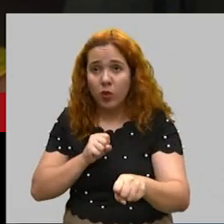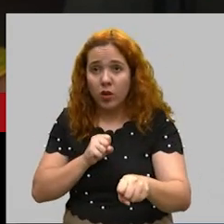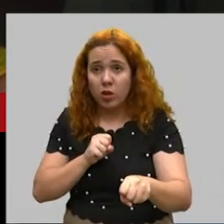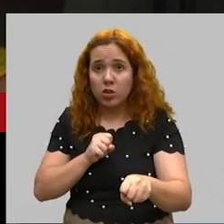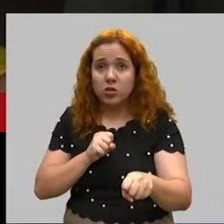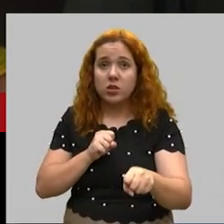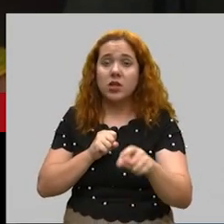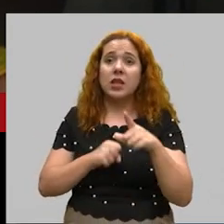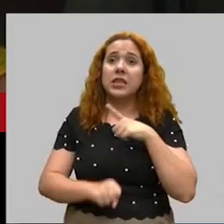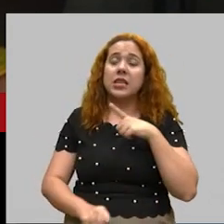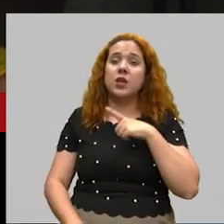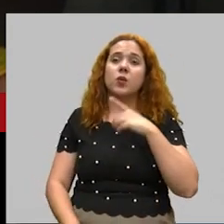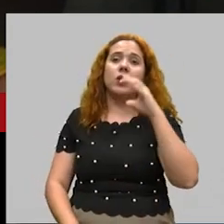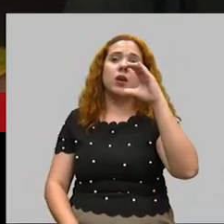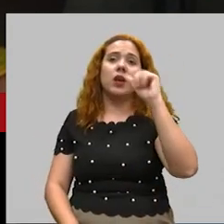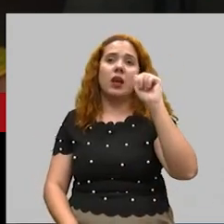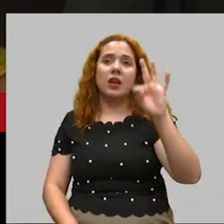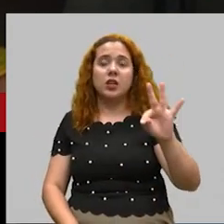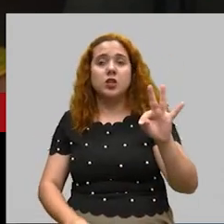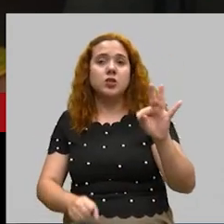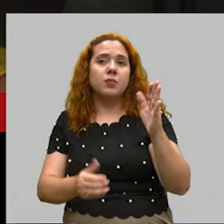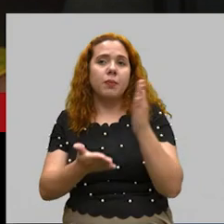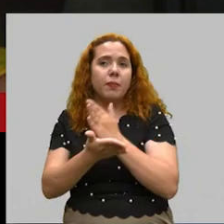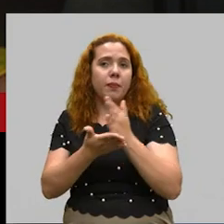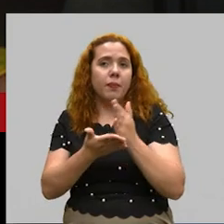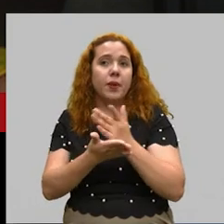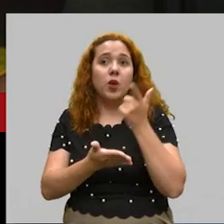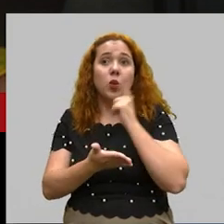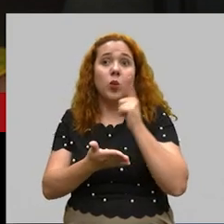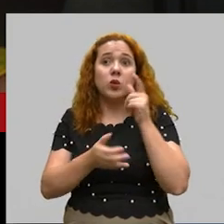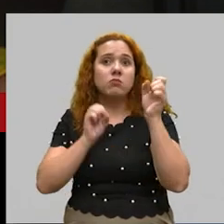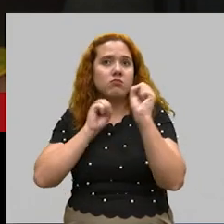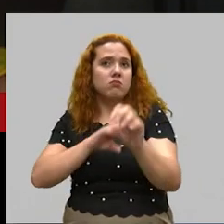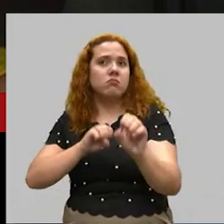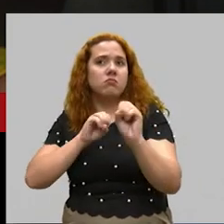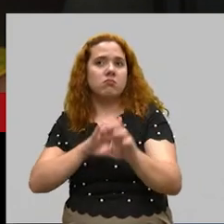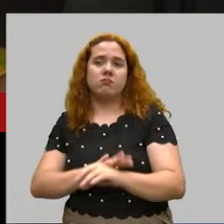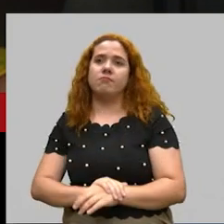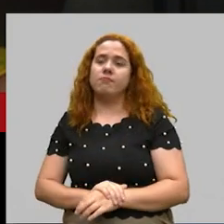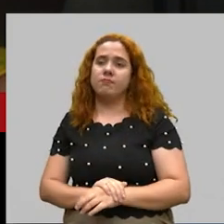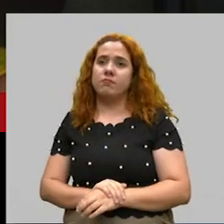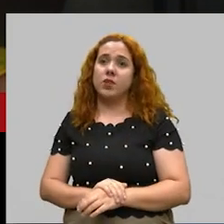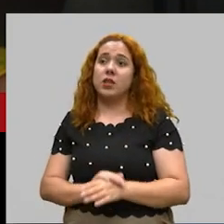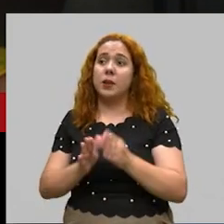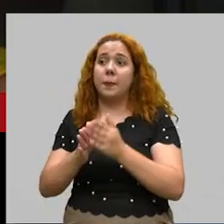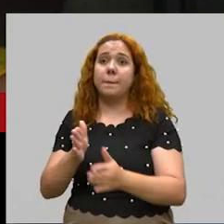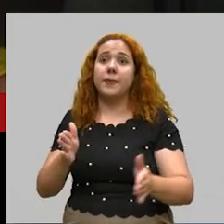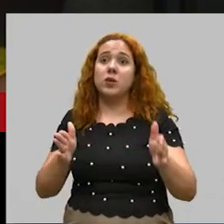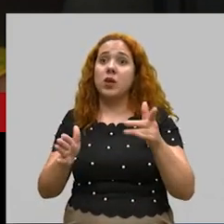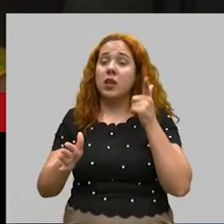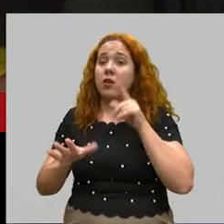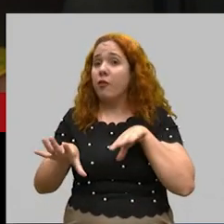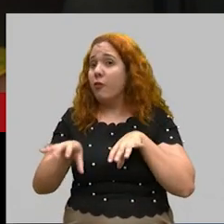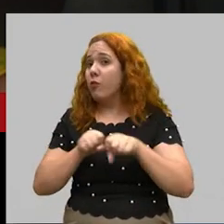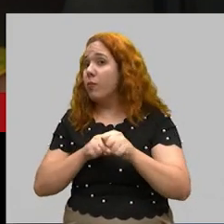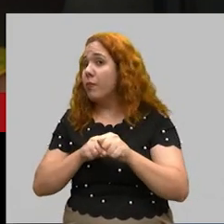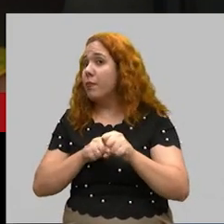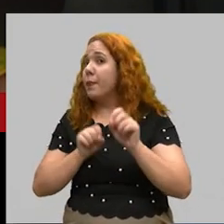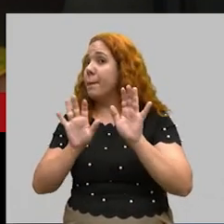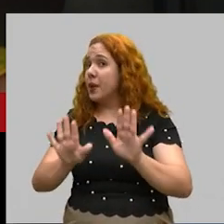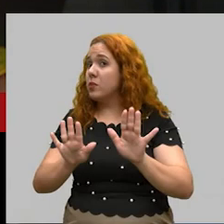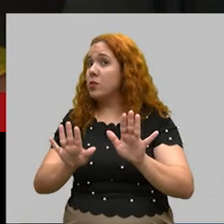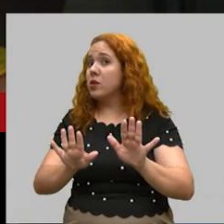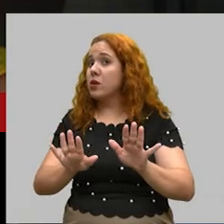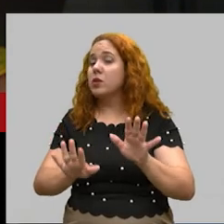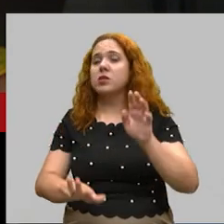provisório né a licença provisória para ela poder lecionar enquanto ela está se graduando mesmo ela sendo da